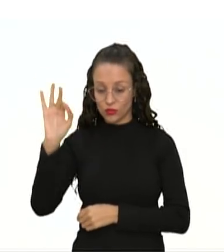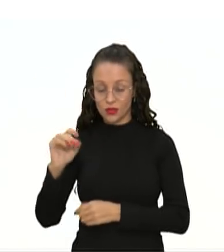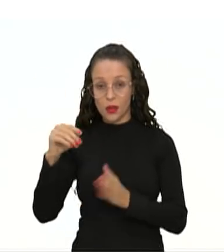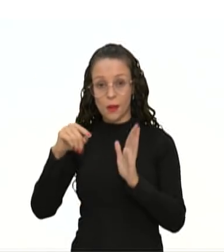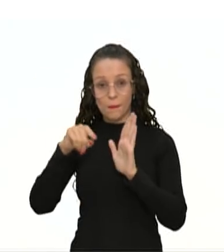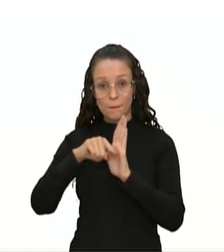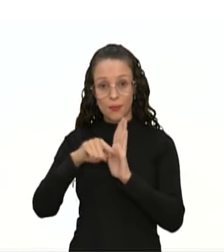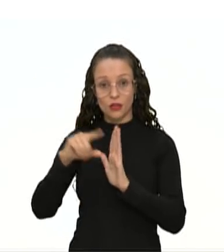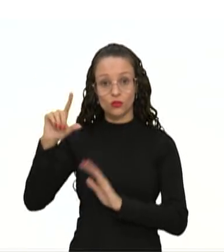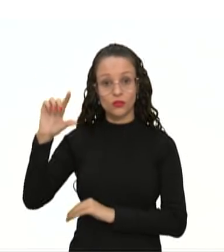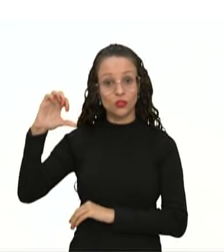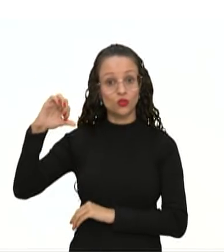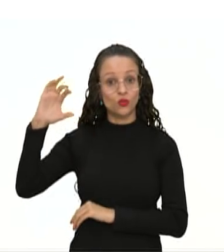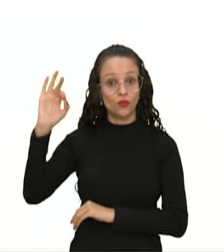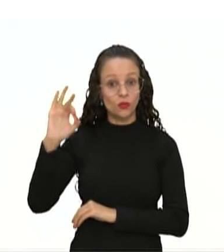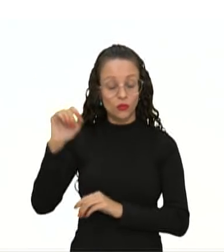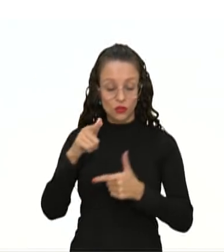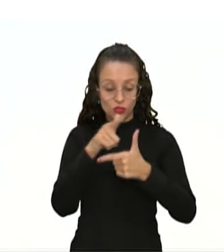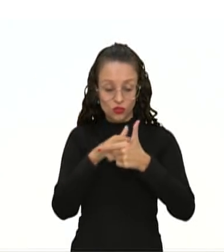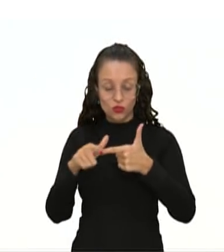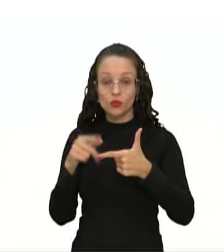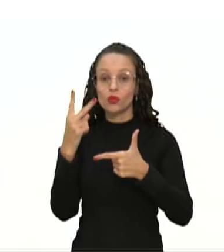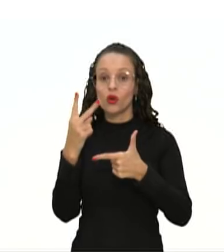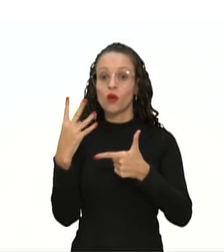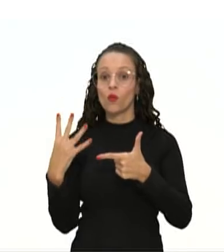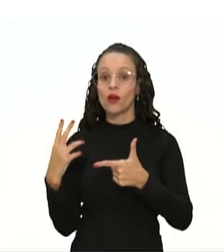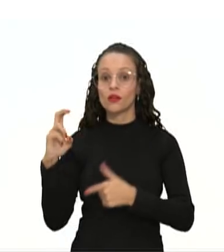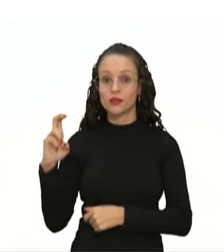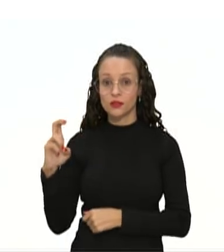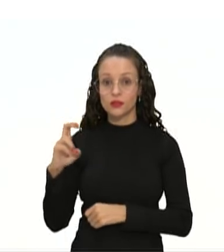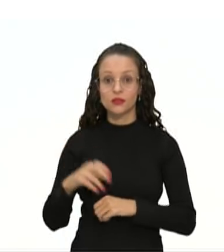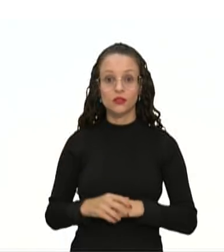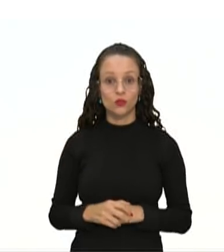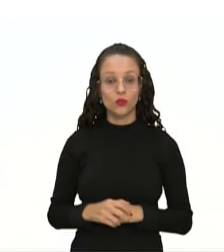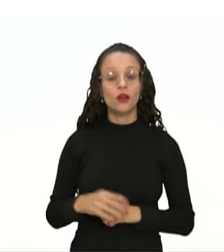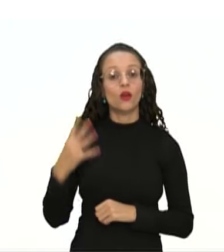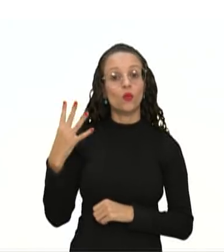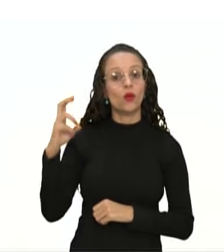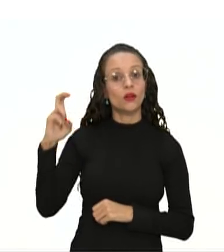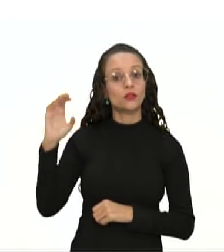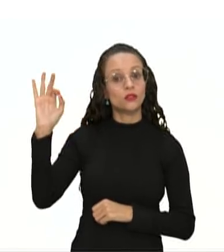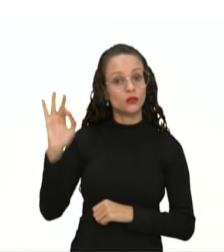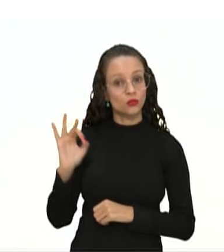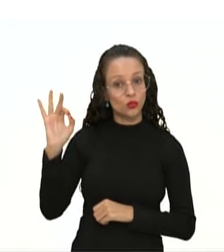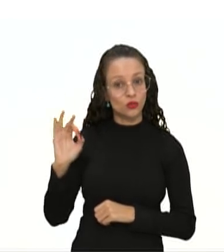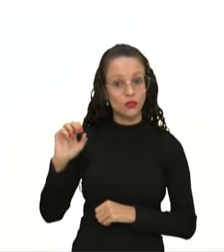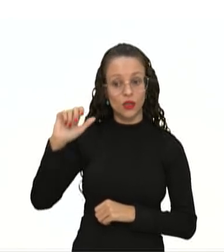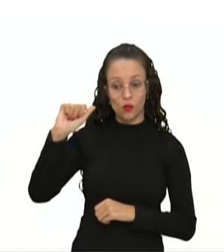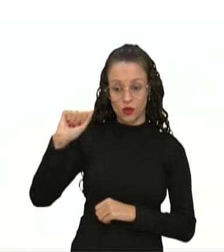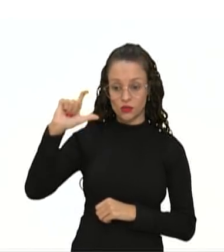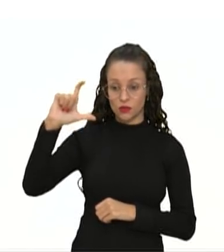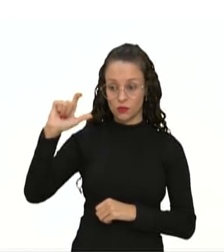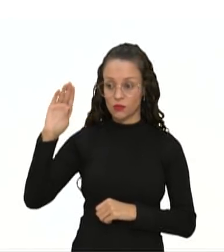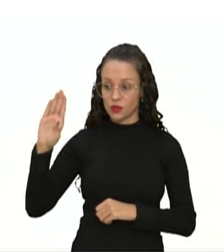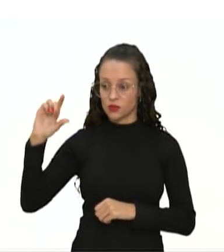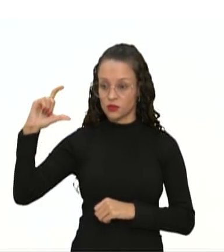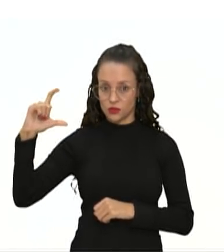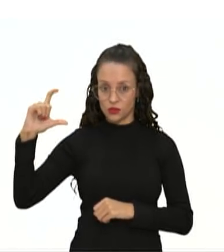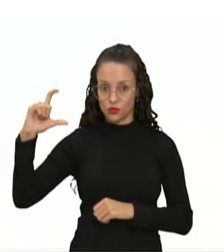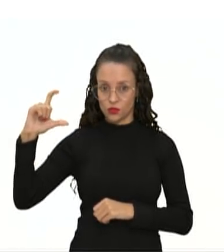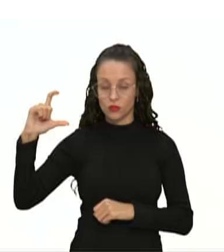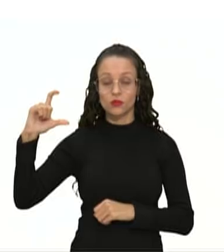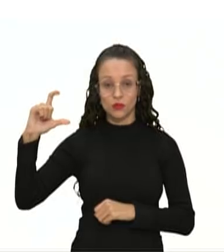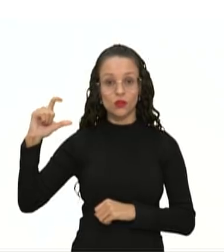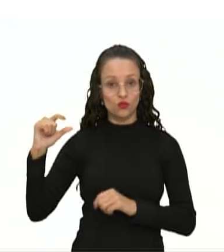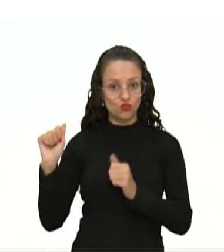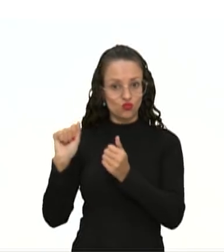10, 90. 90 dividido por 2, 45. Então, eu vou ter 45% azão, bezão, azinho, bezinho, junto com